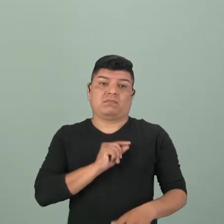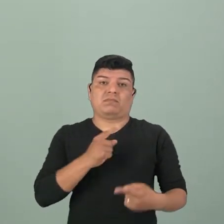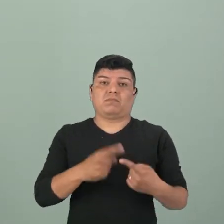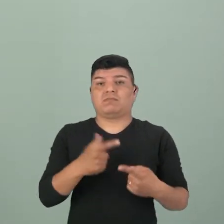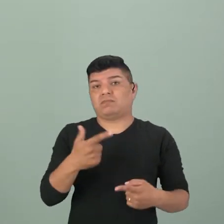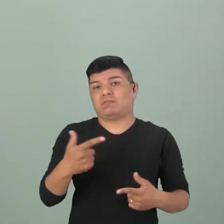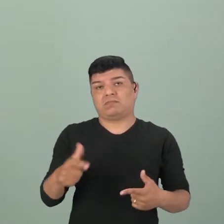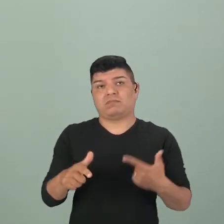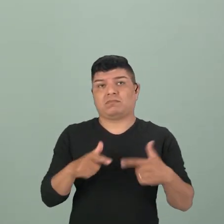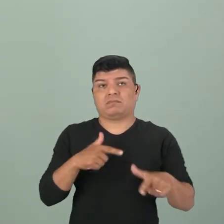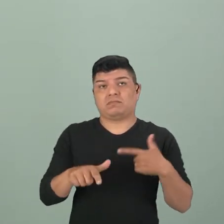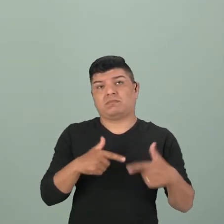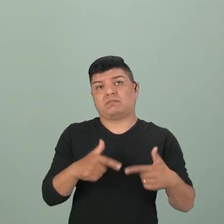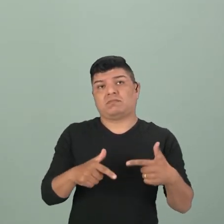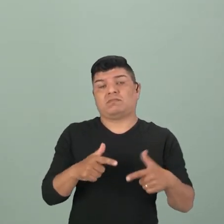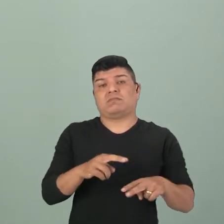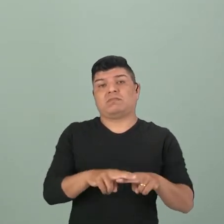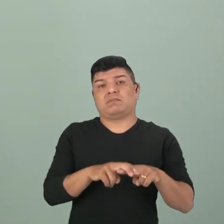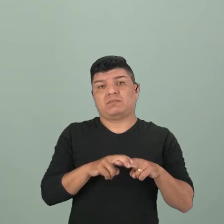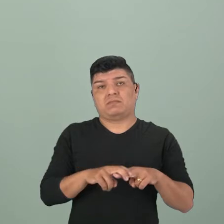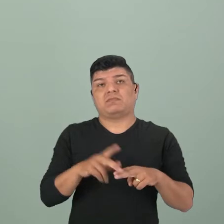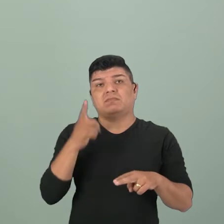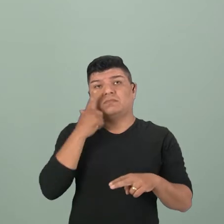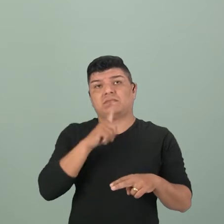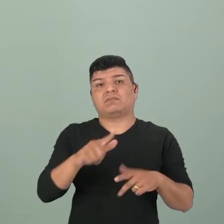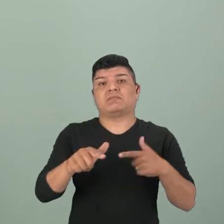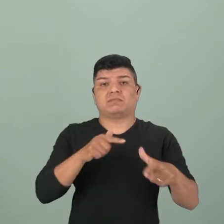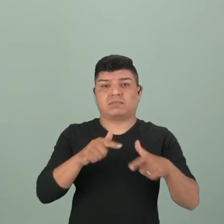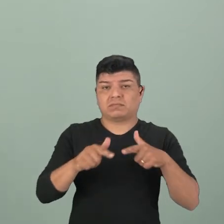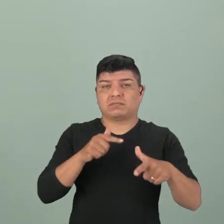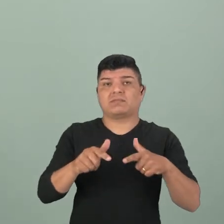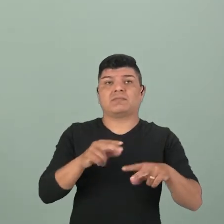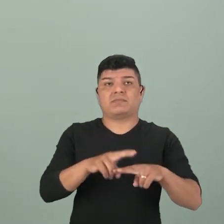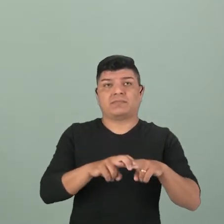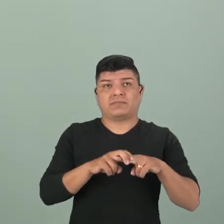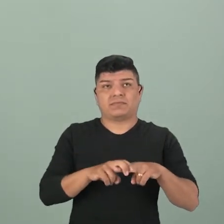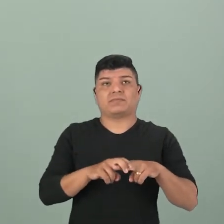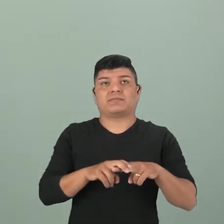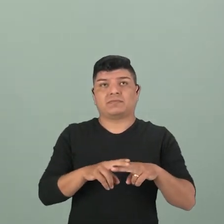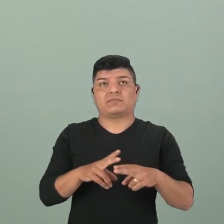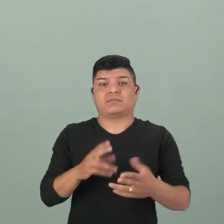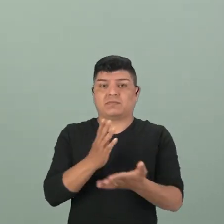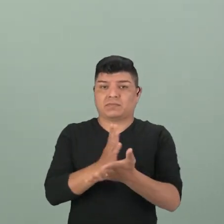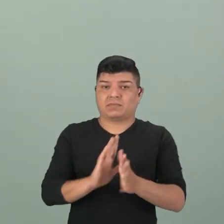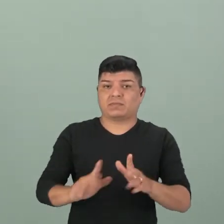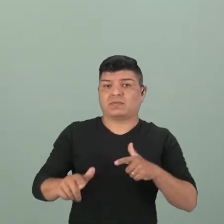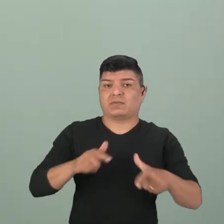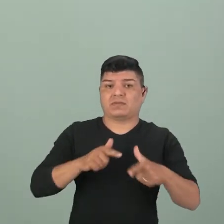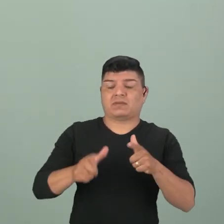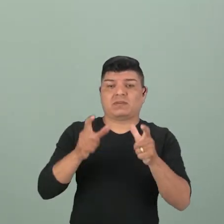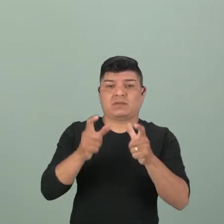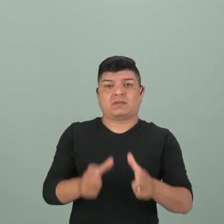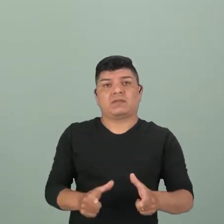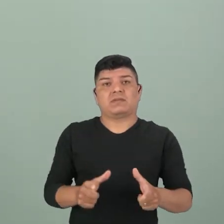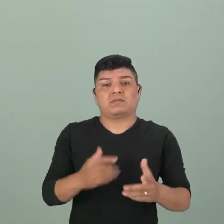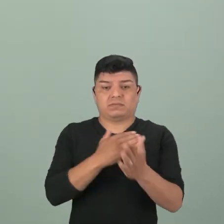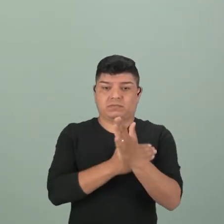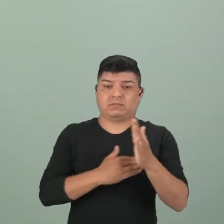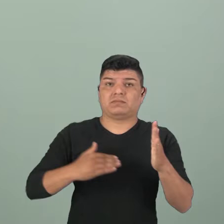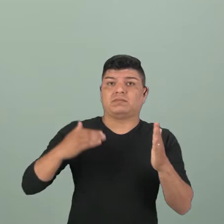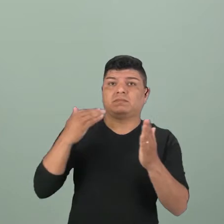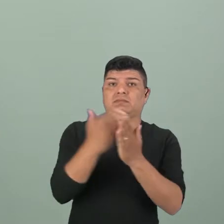está desempregado. Então é uma forma dele conseguir trabalhar, então ele acaba tirando o emprego das pessoas locais e também